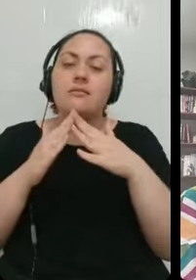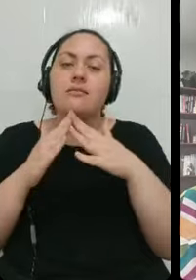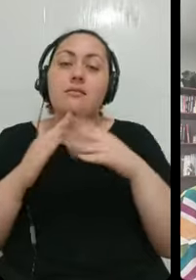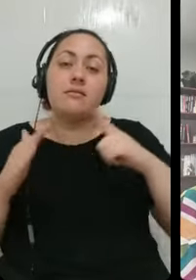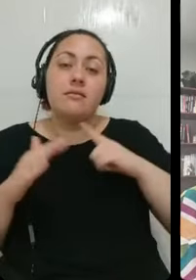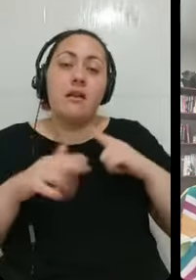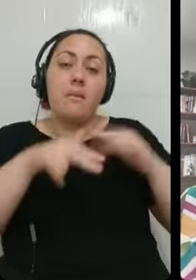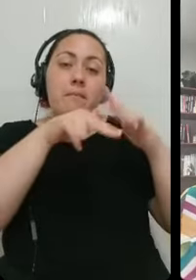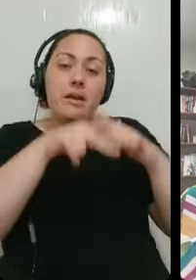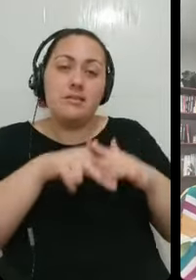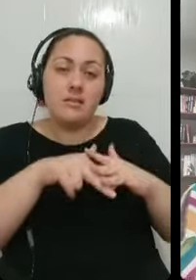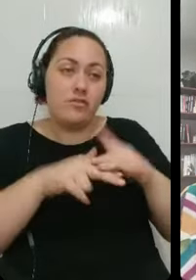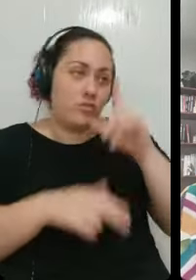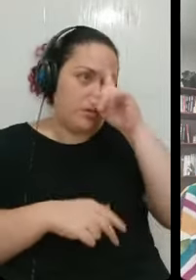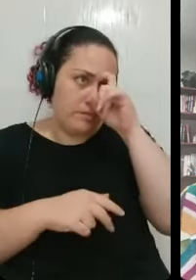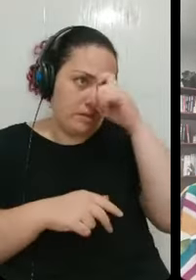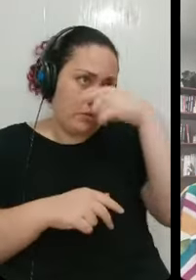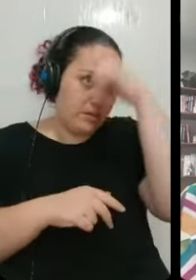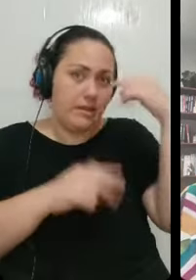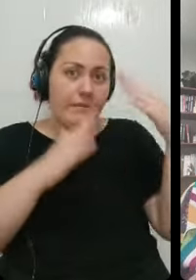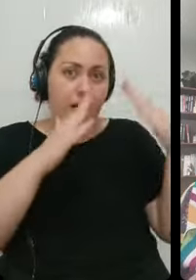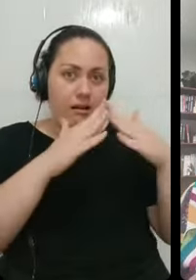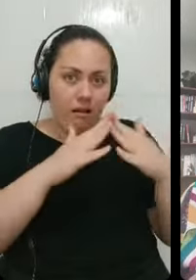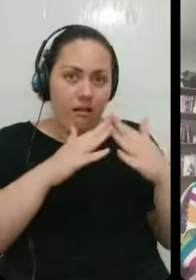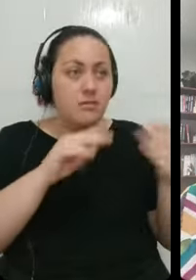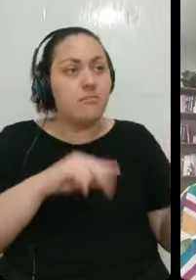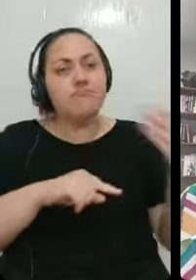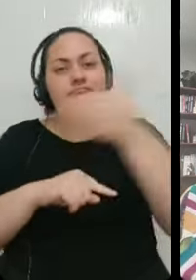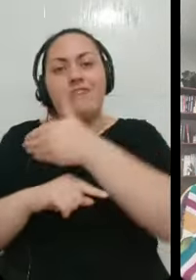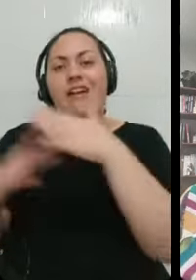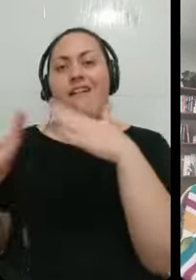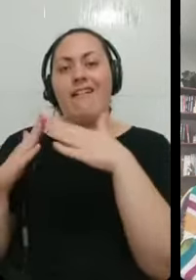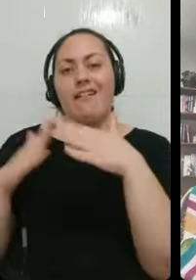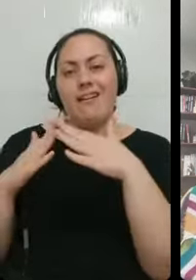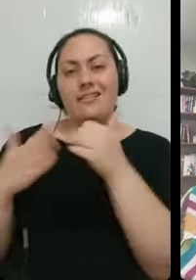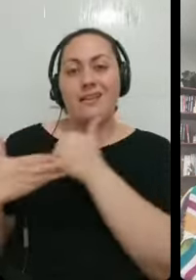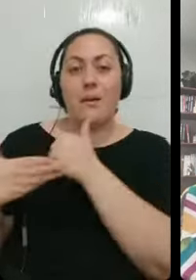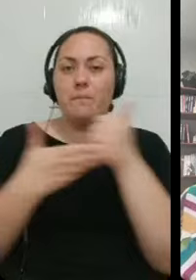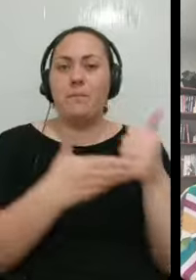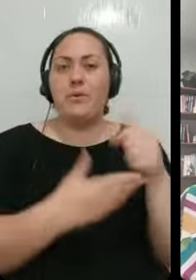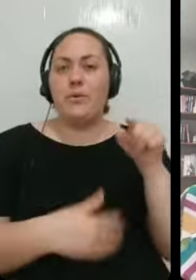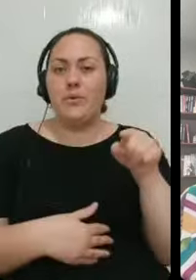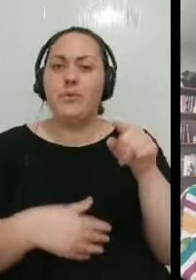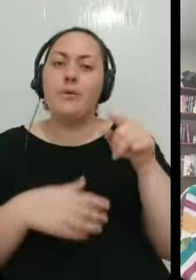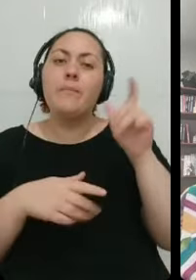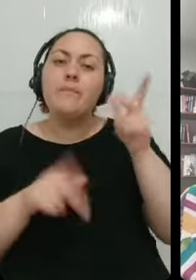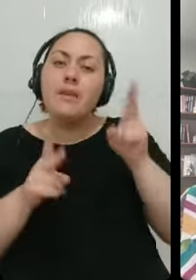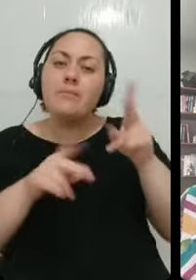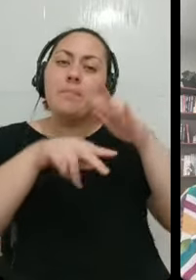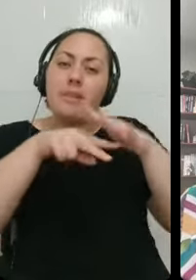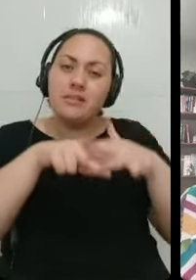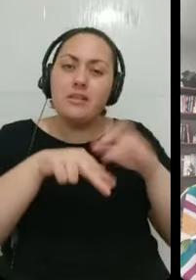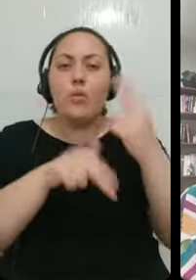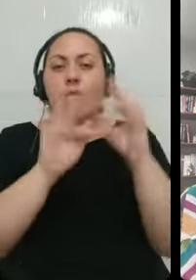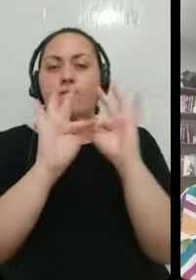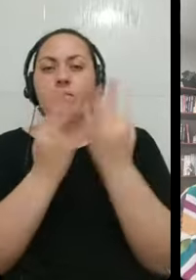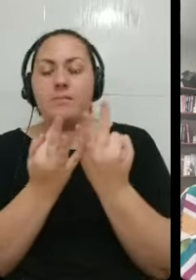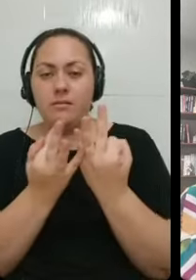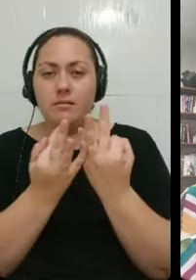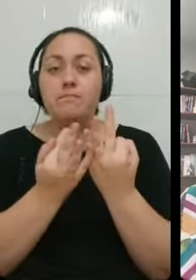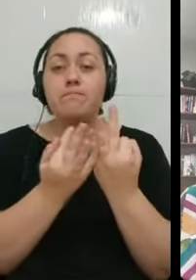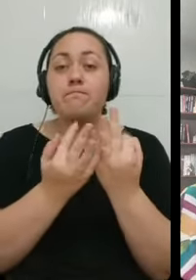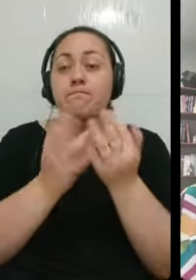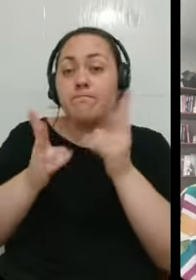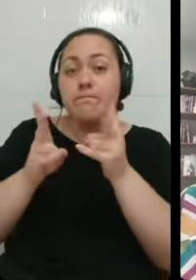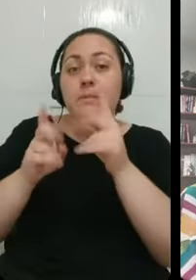Casa e seus familiares. Então, todos os hóspedes da Casa de Apoio, né, a gente faz um trabalho